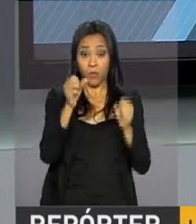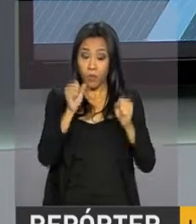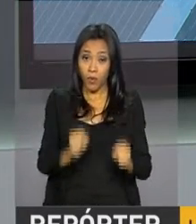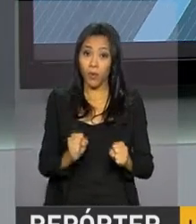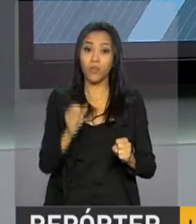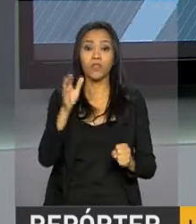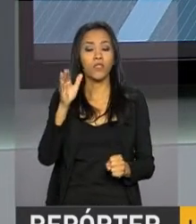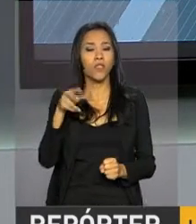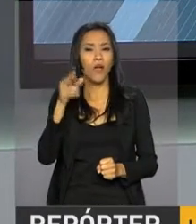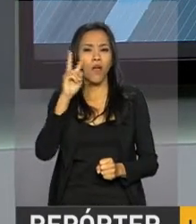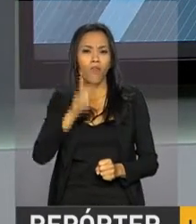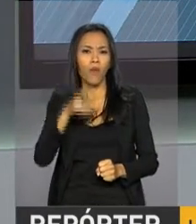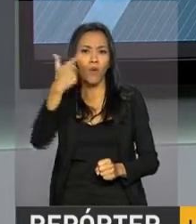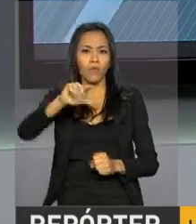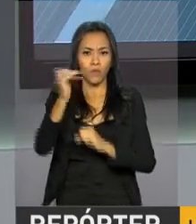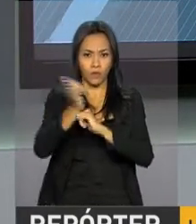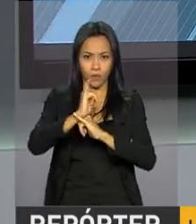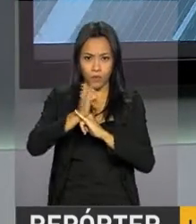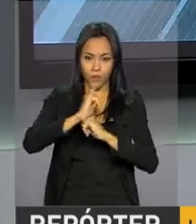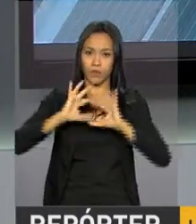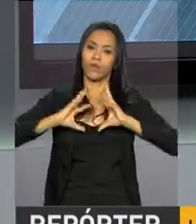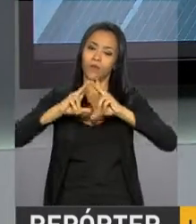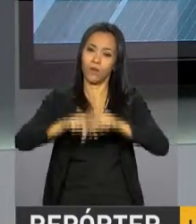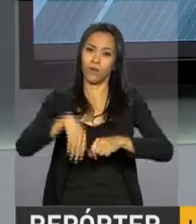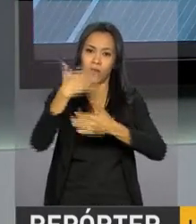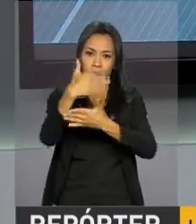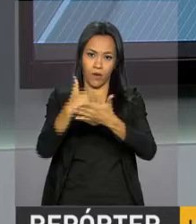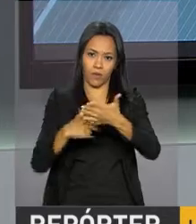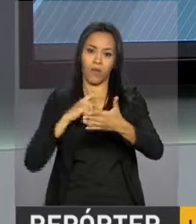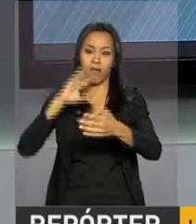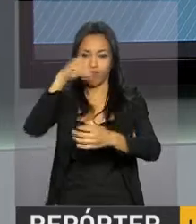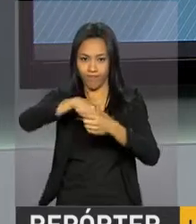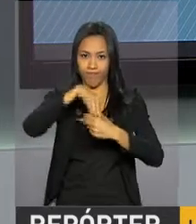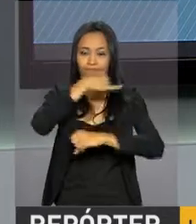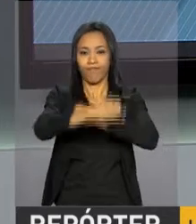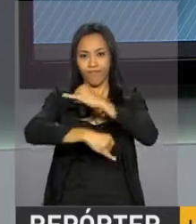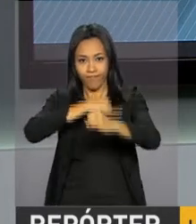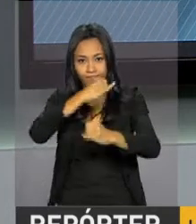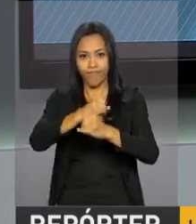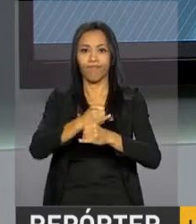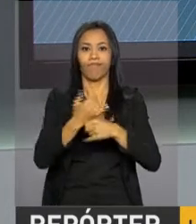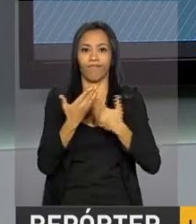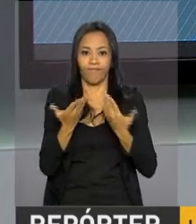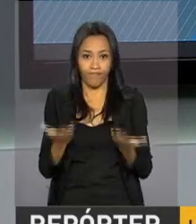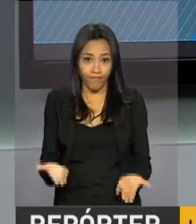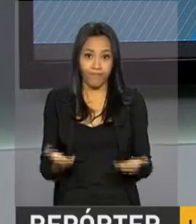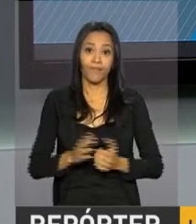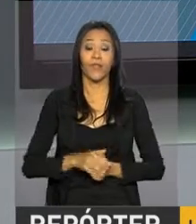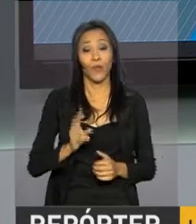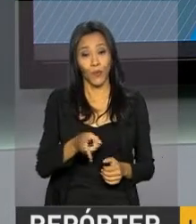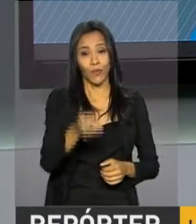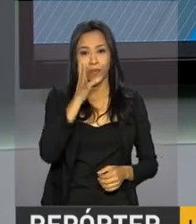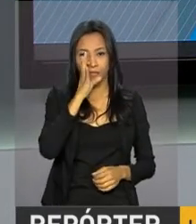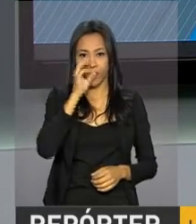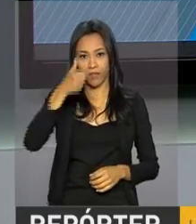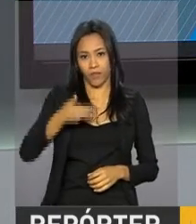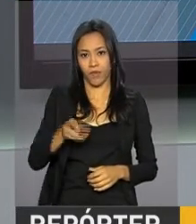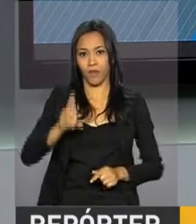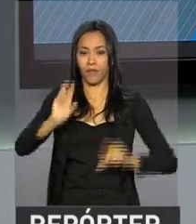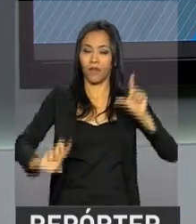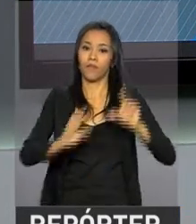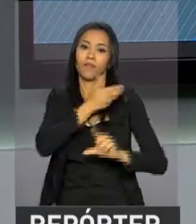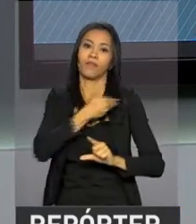rever as reportagens no youtube e toda nossa programação também está na página da gnr na internet continue com a gente na